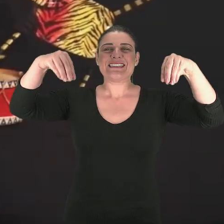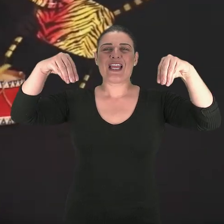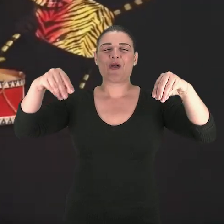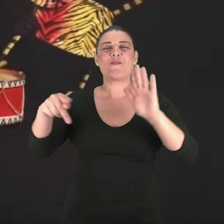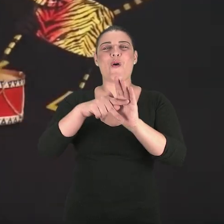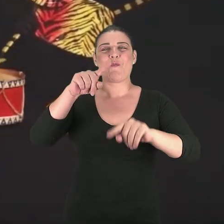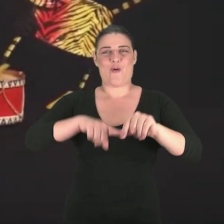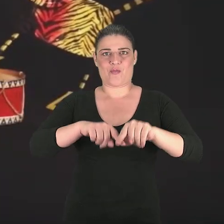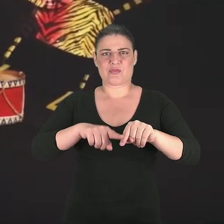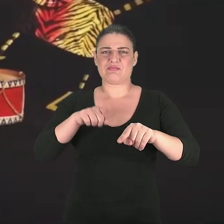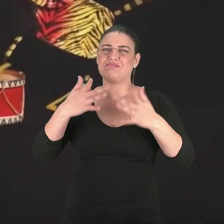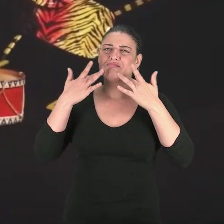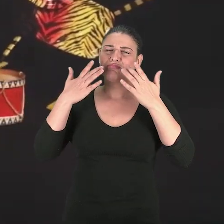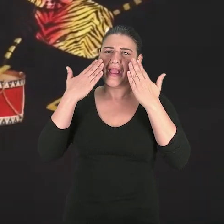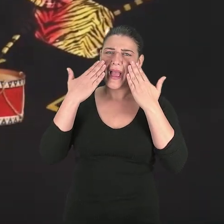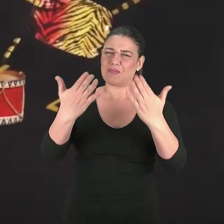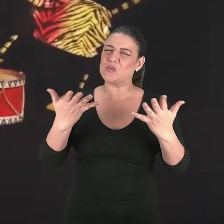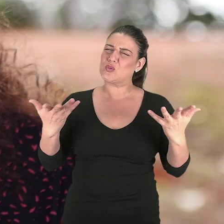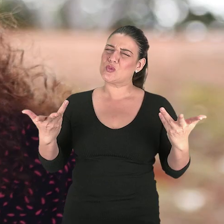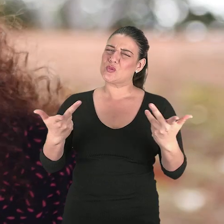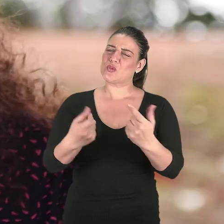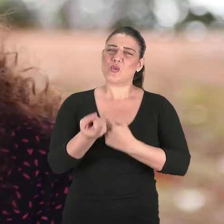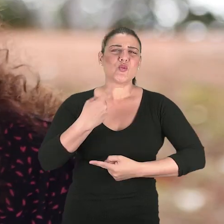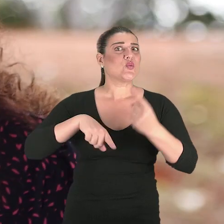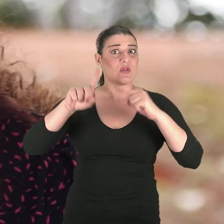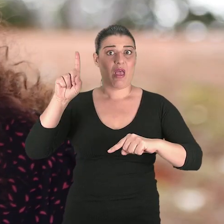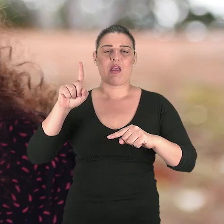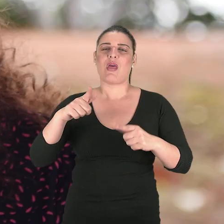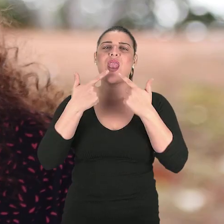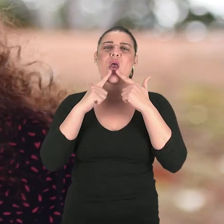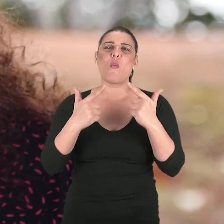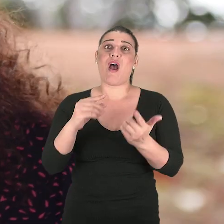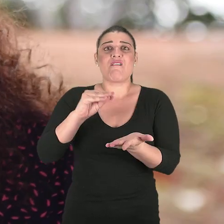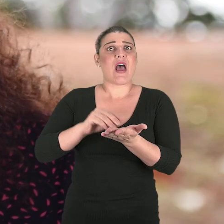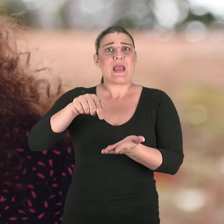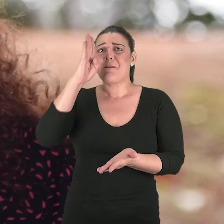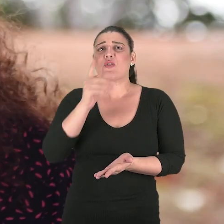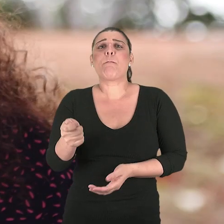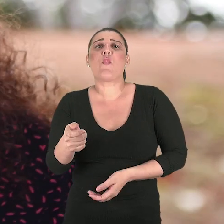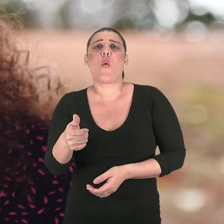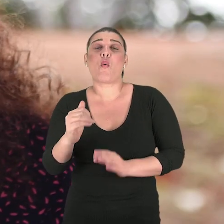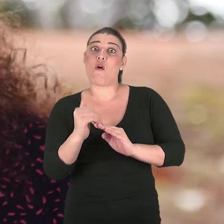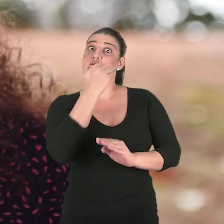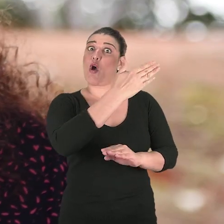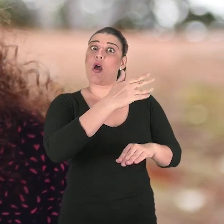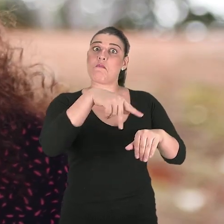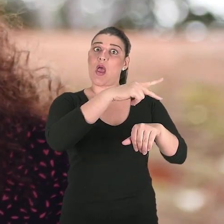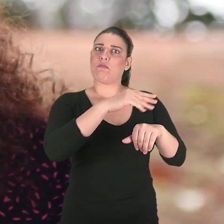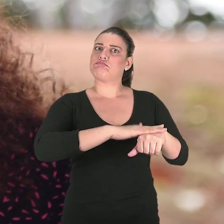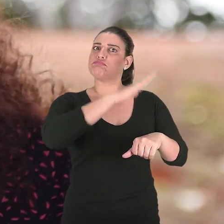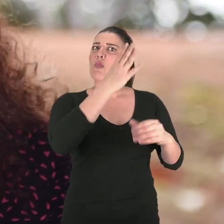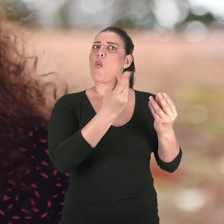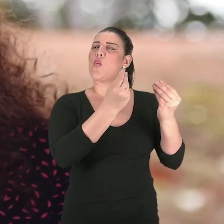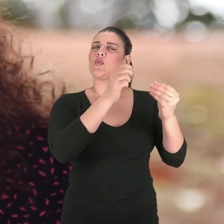esse espetáculo fez um grande sucesso, né, que era uma linguagem pouco desenvolvida ainda no Brasil, o